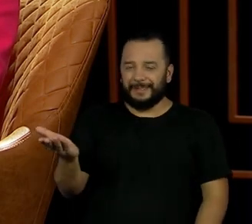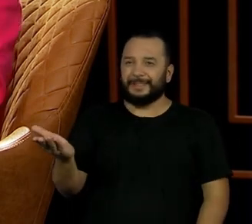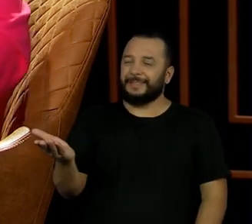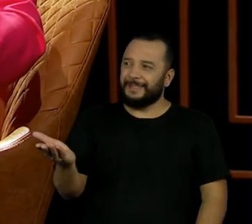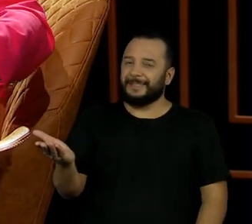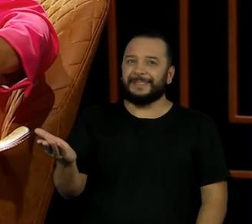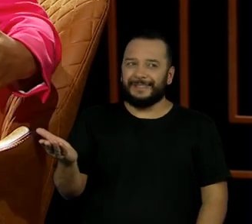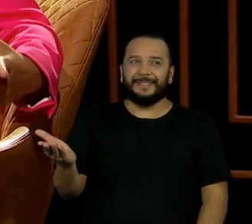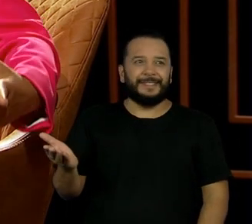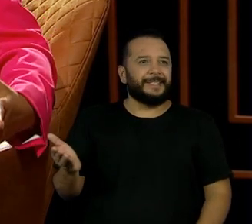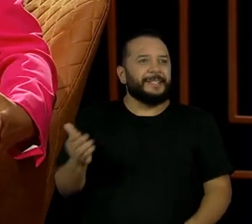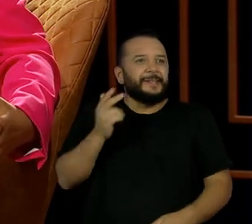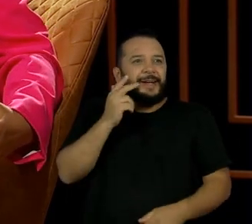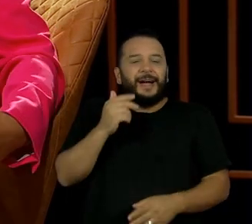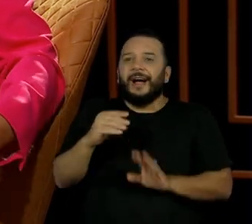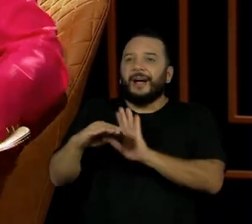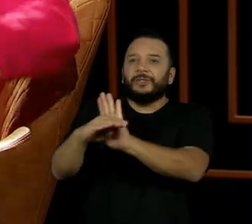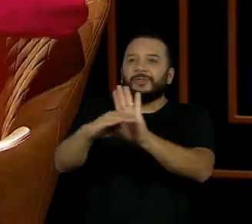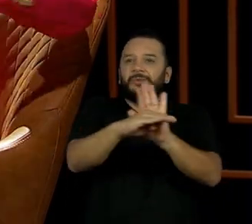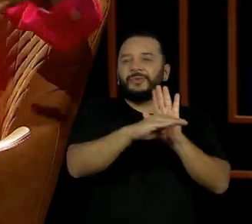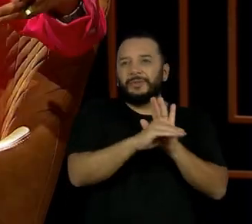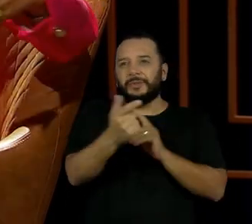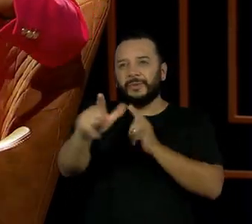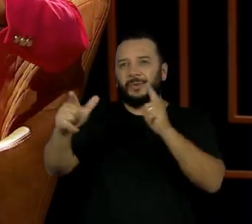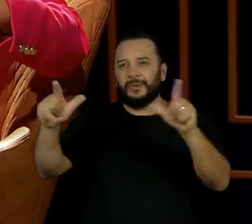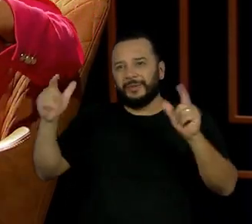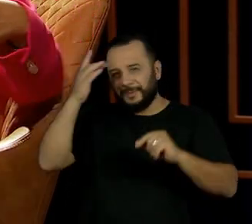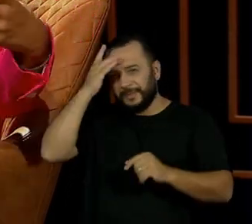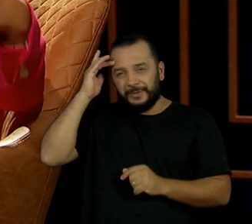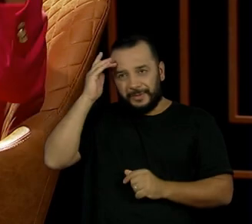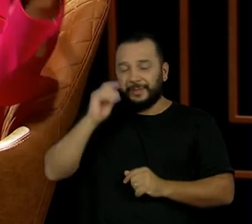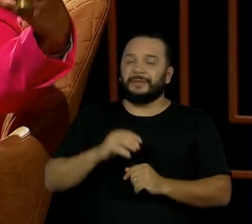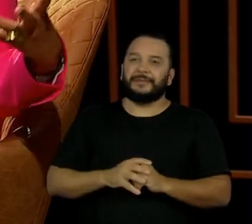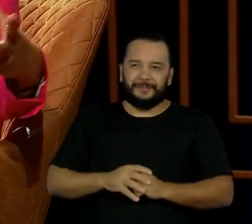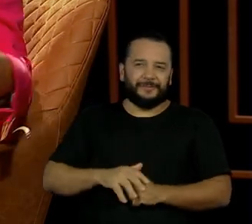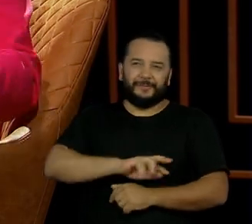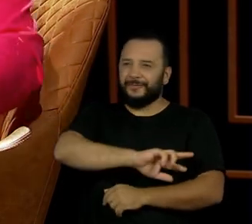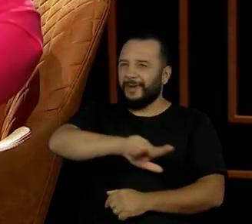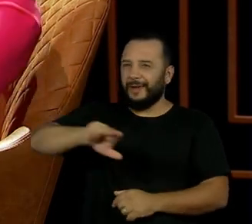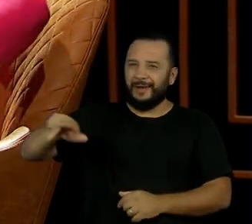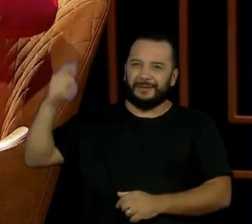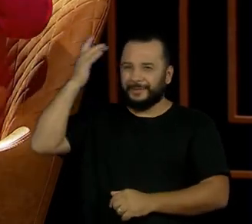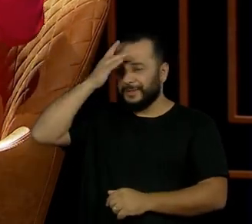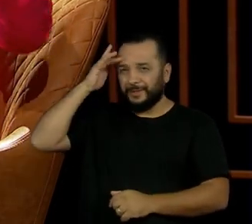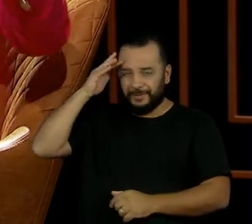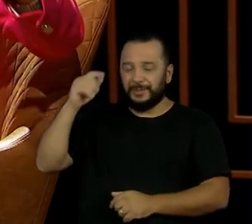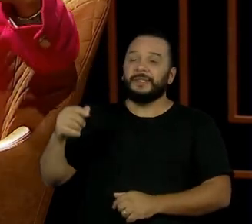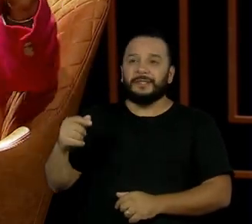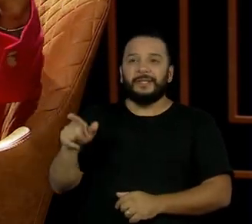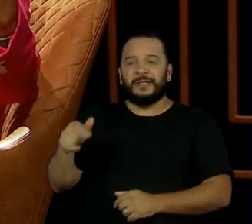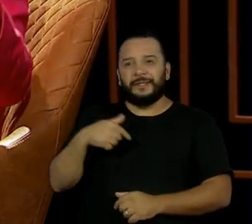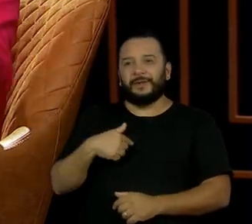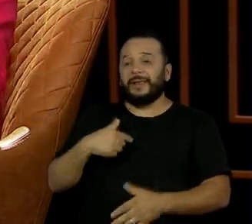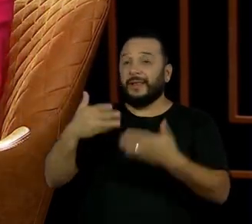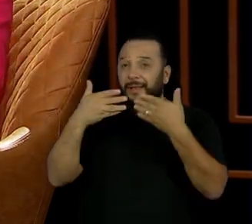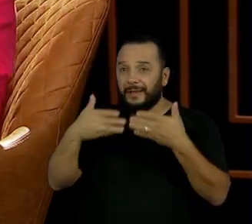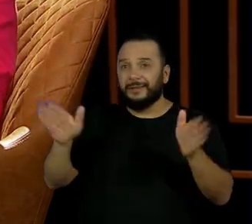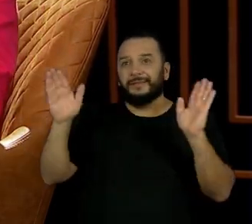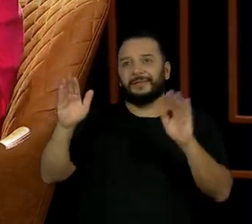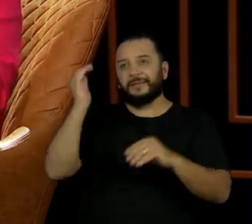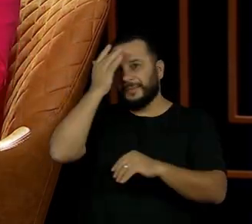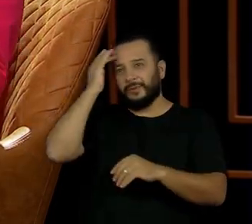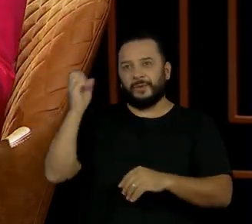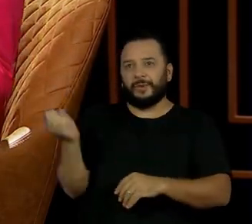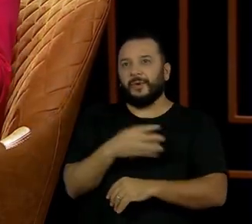que abraça o outro então ele tinha essa companhia era muita gente ele foi lançando as pessoas assim